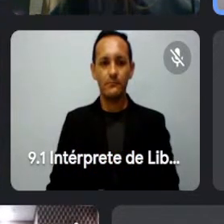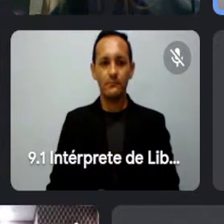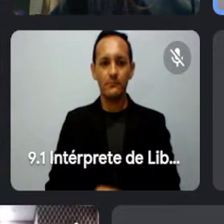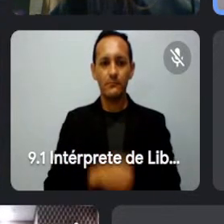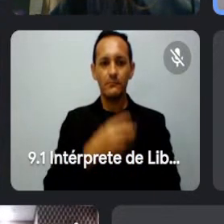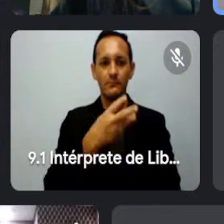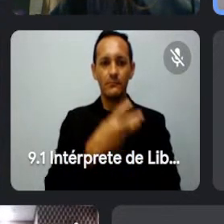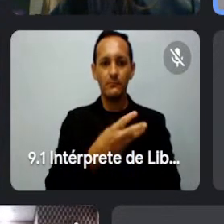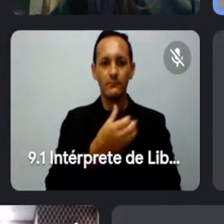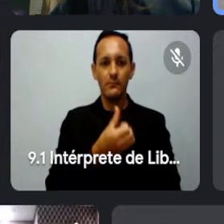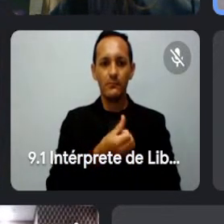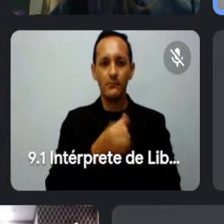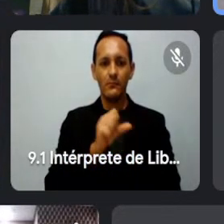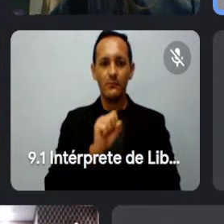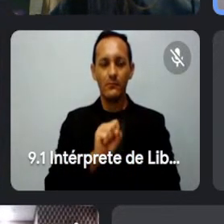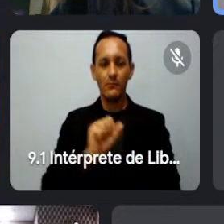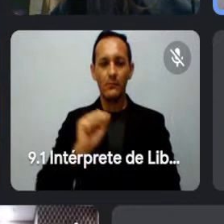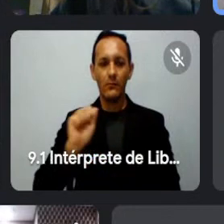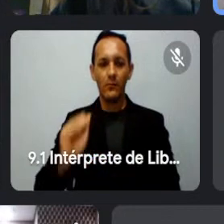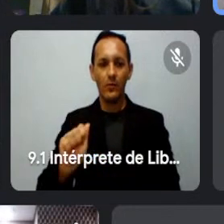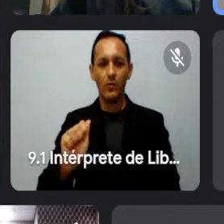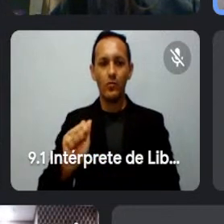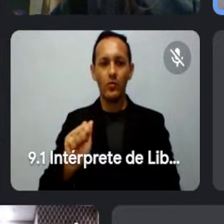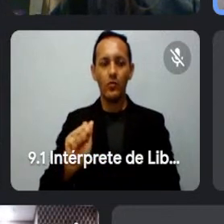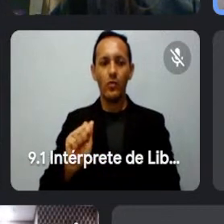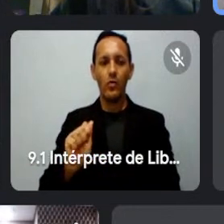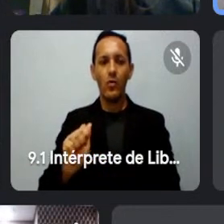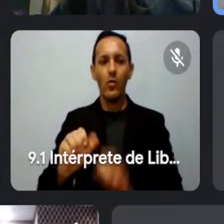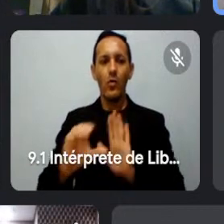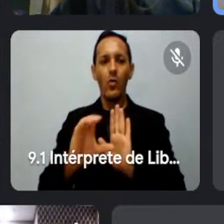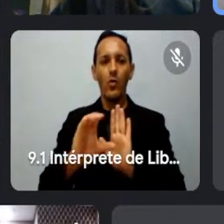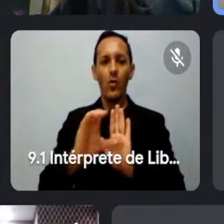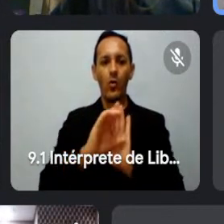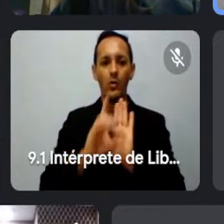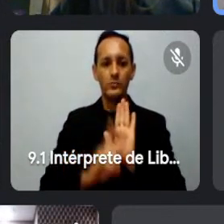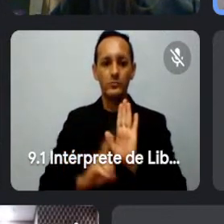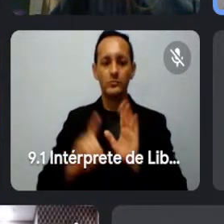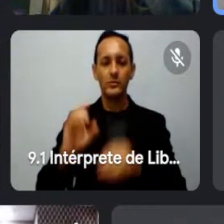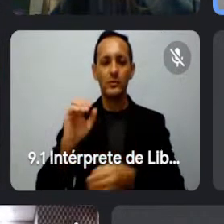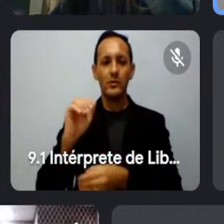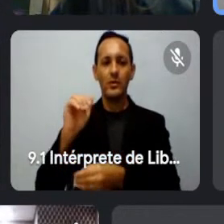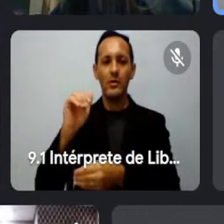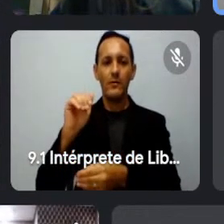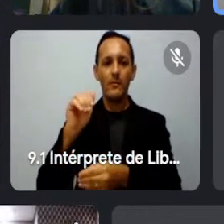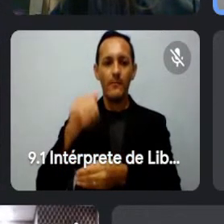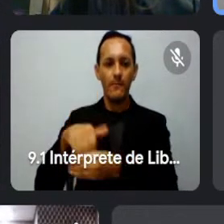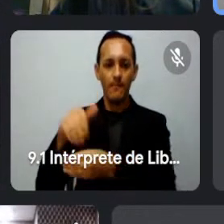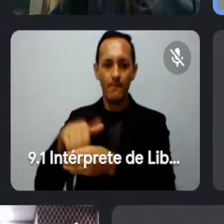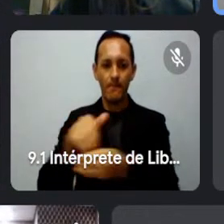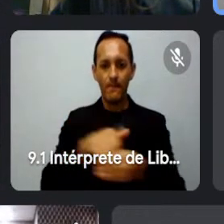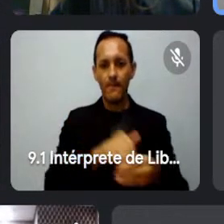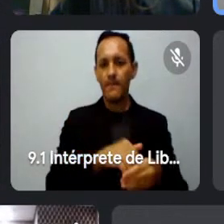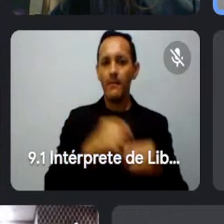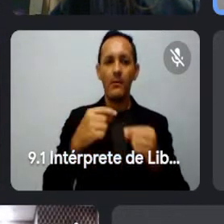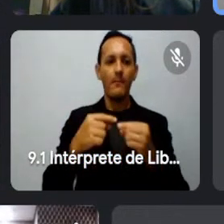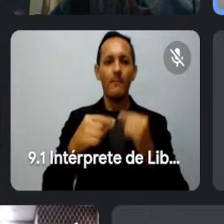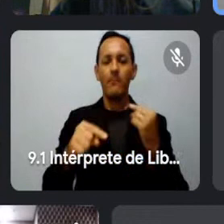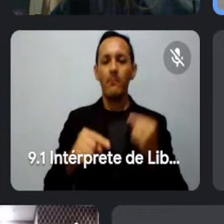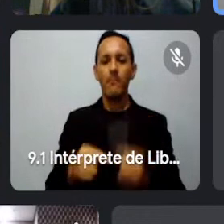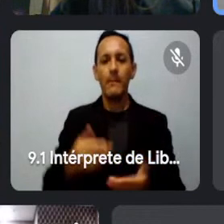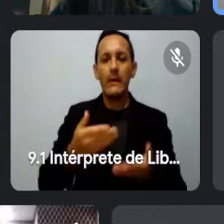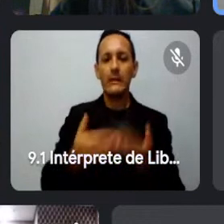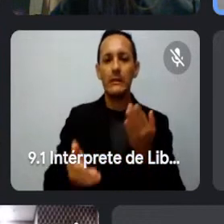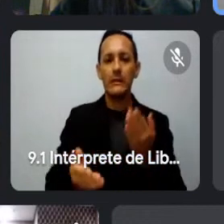a 368 a do código eleitoral né e fala que a prova testemunhal singular coisa exclusiva não será aceita os processos posso levar perda do